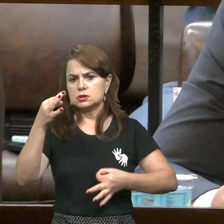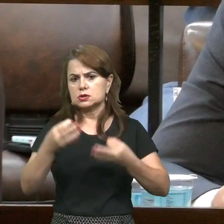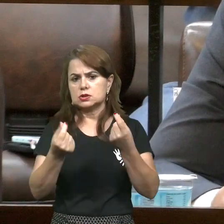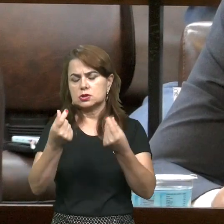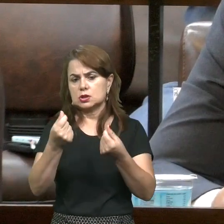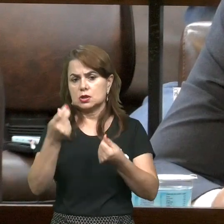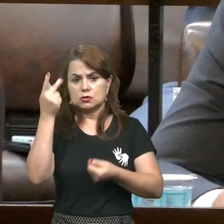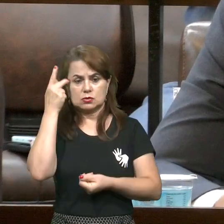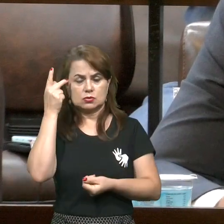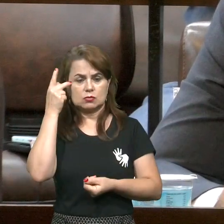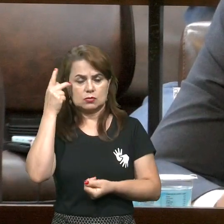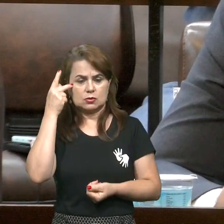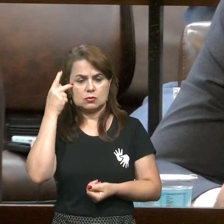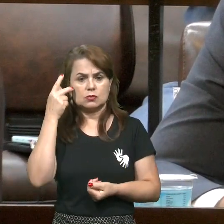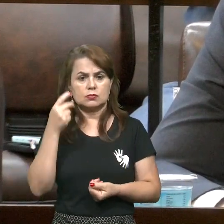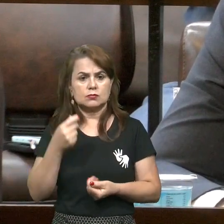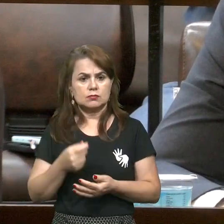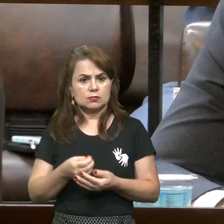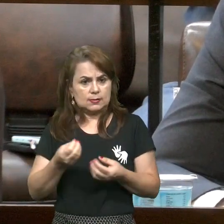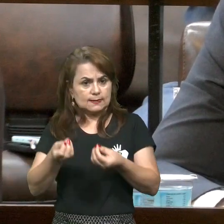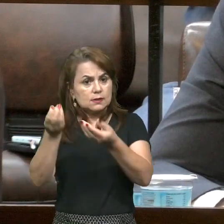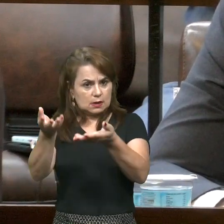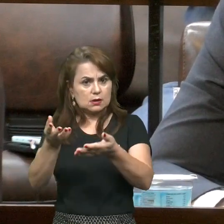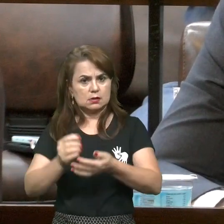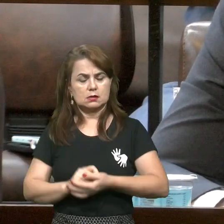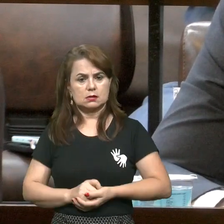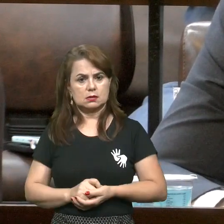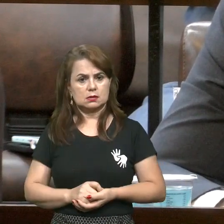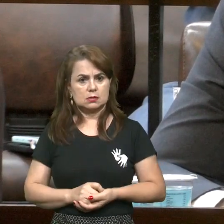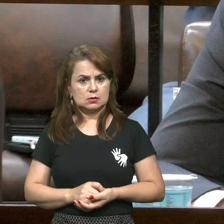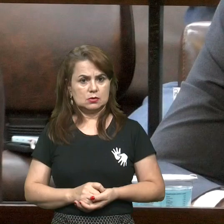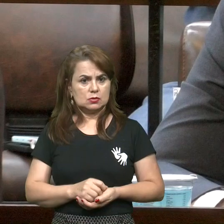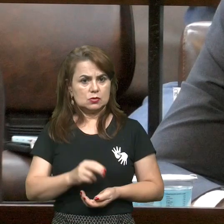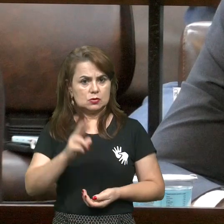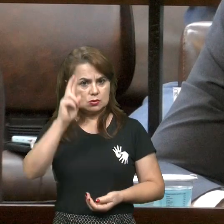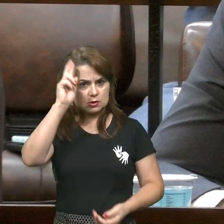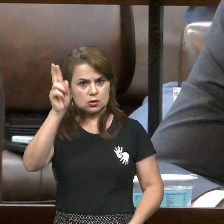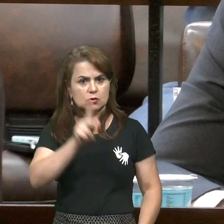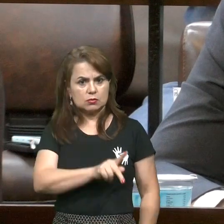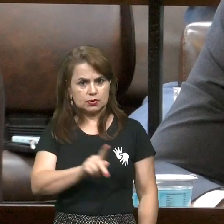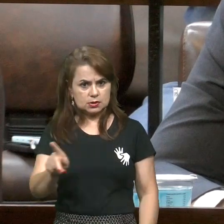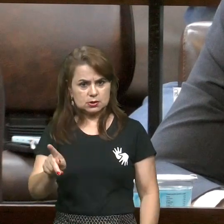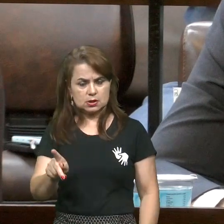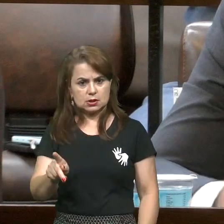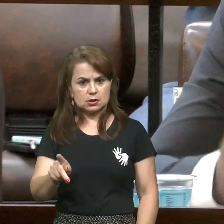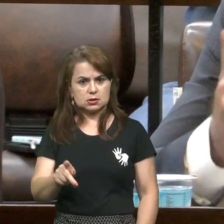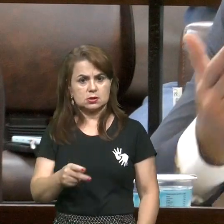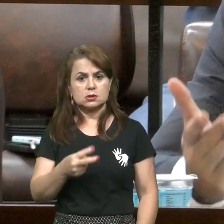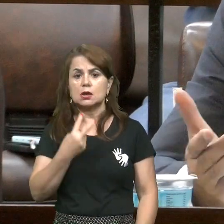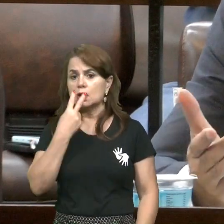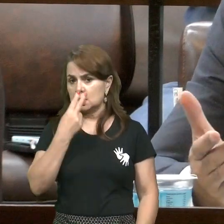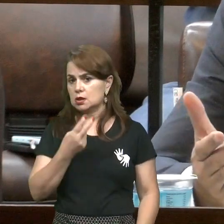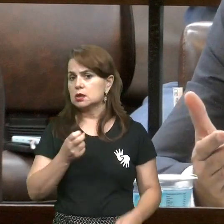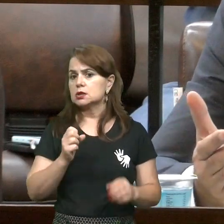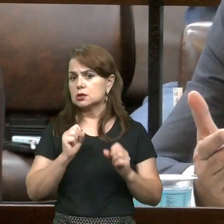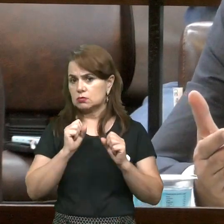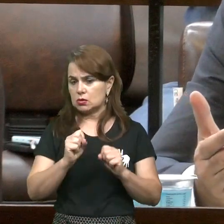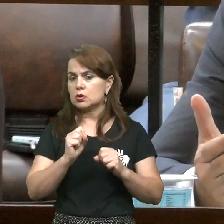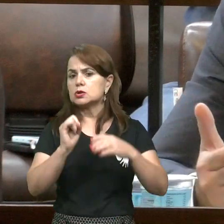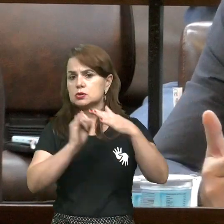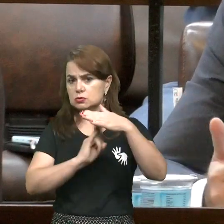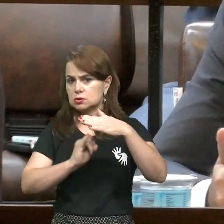Paulo. Se Vossa Excelência, como presidente dessa casa, entender que deva encaminhar para mais alguma